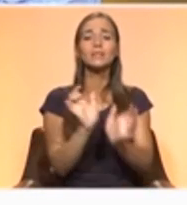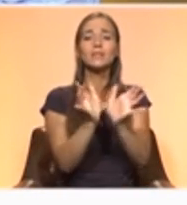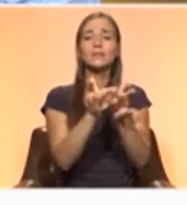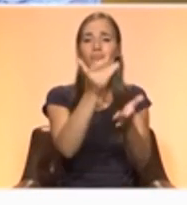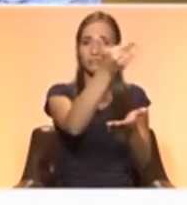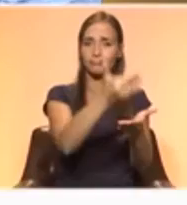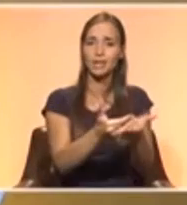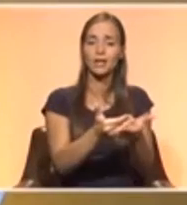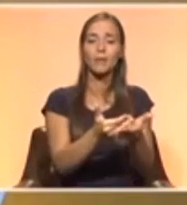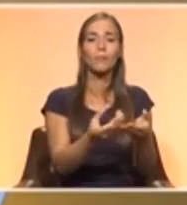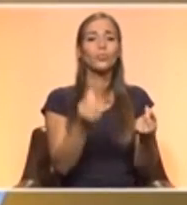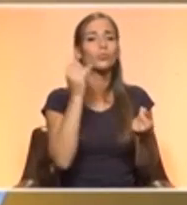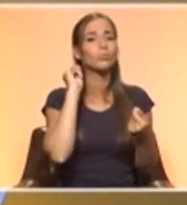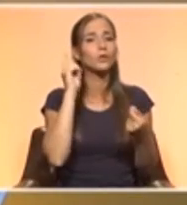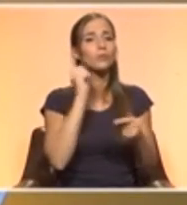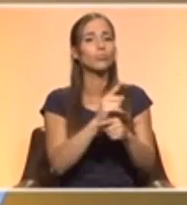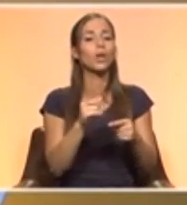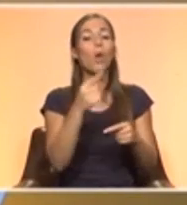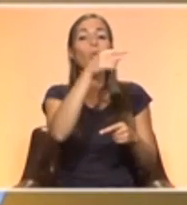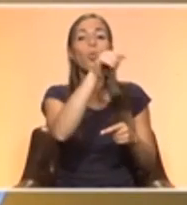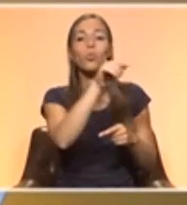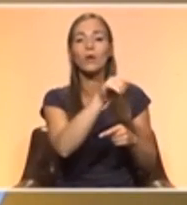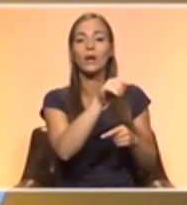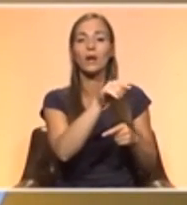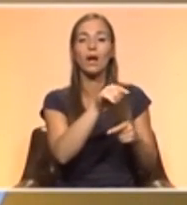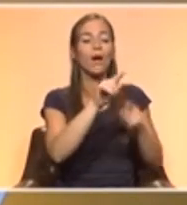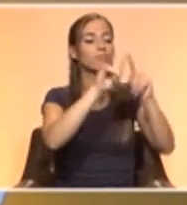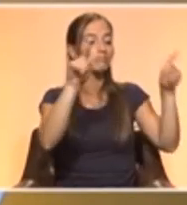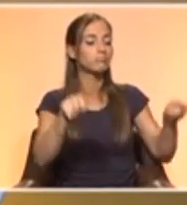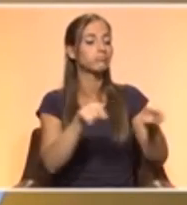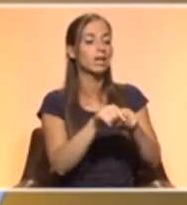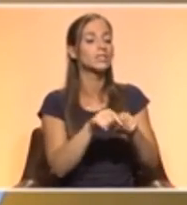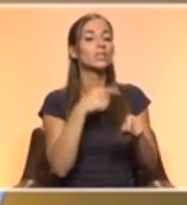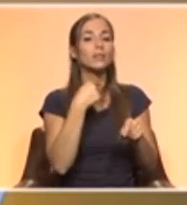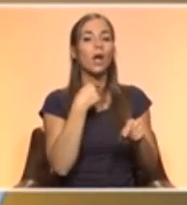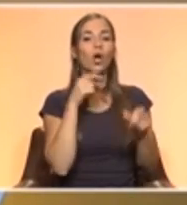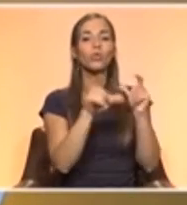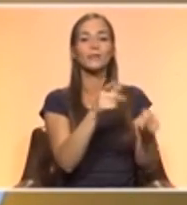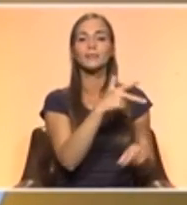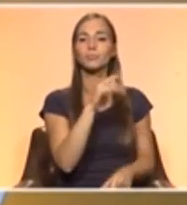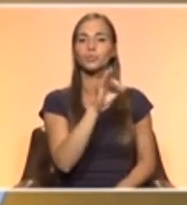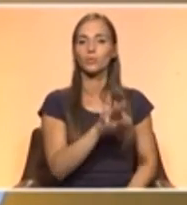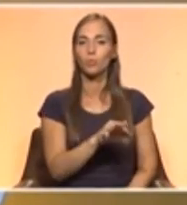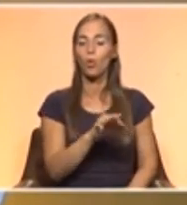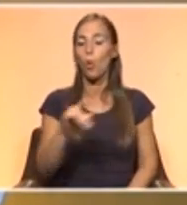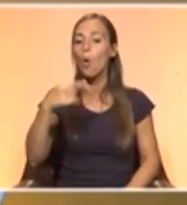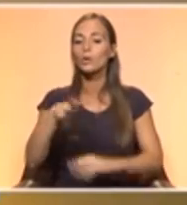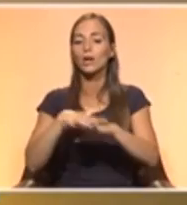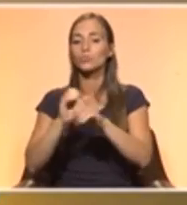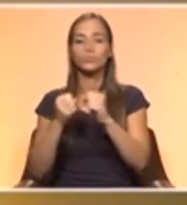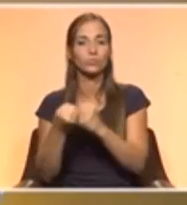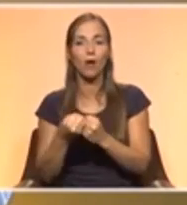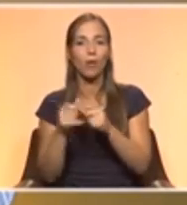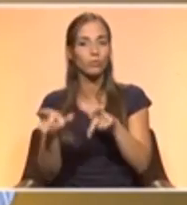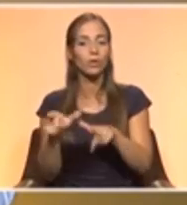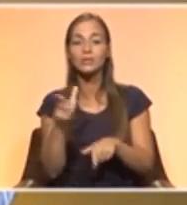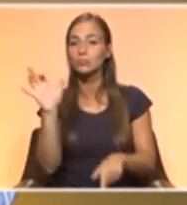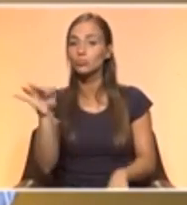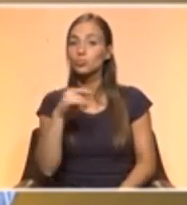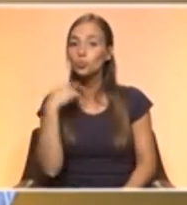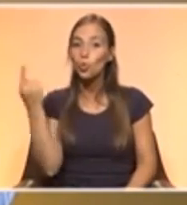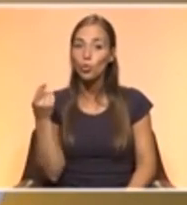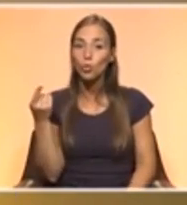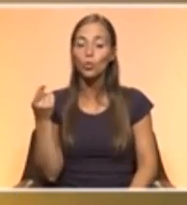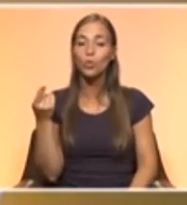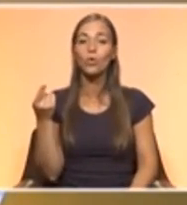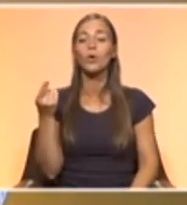única plataforma digital que a empresa controla 100% todas outras não controla 100% o que é que isto significa há bocado at estamos a falar no